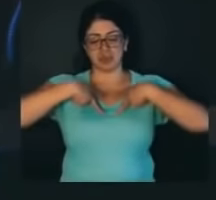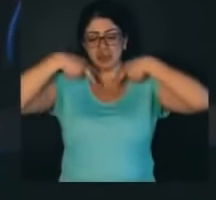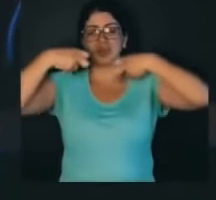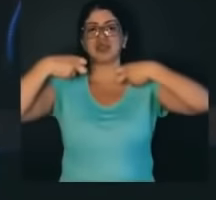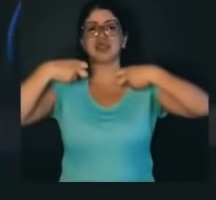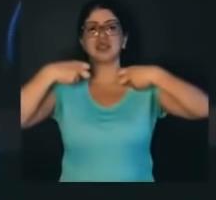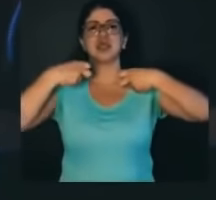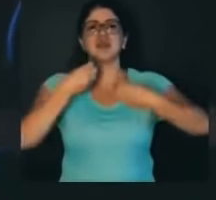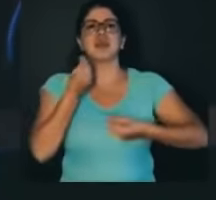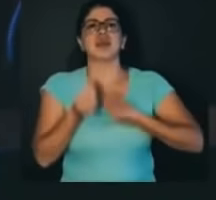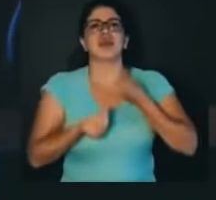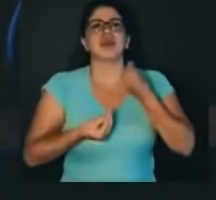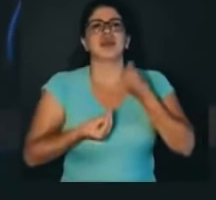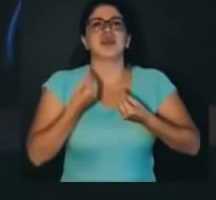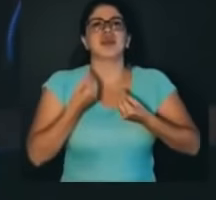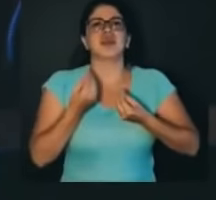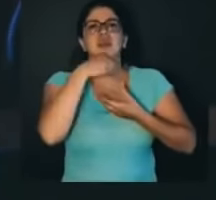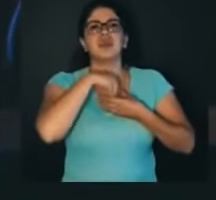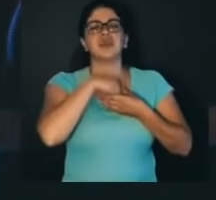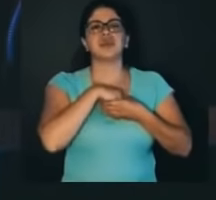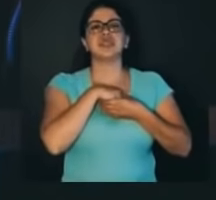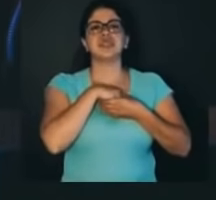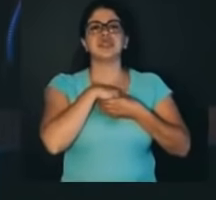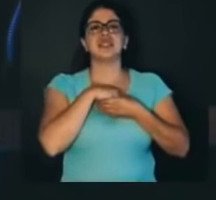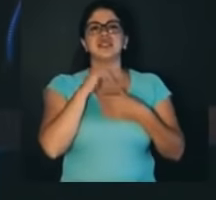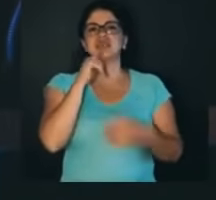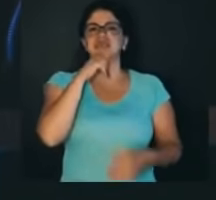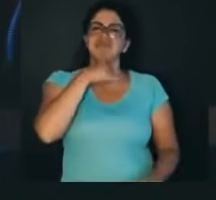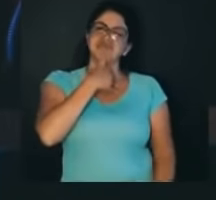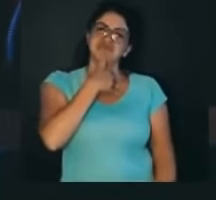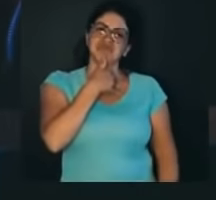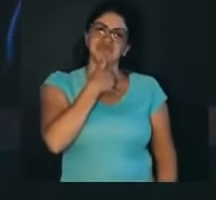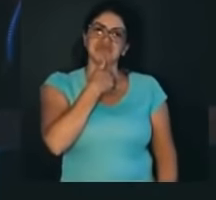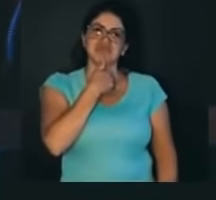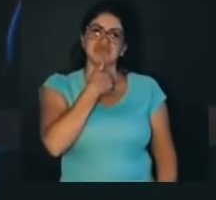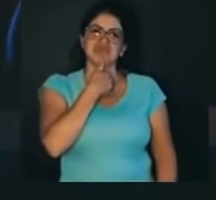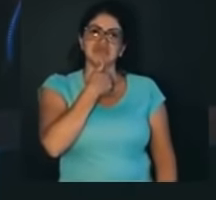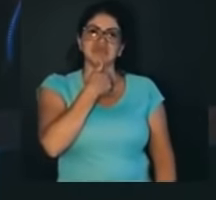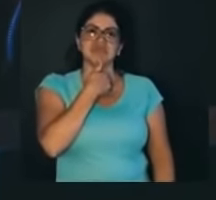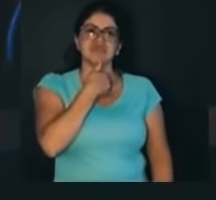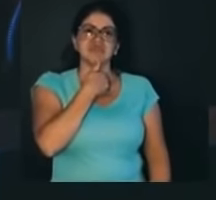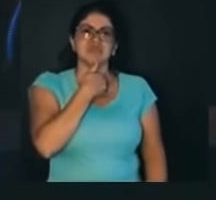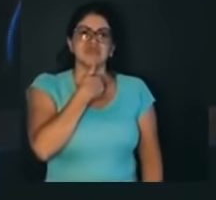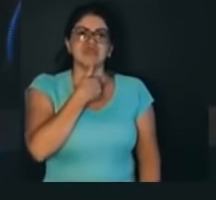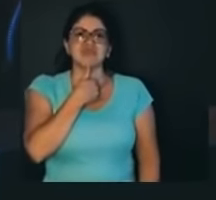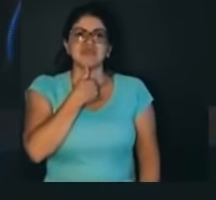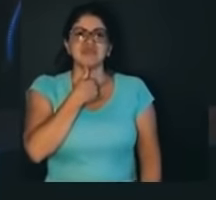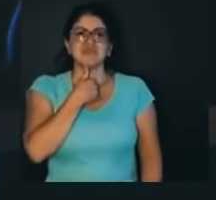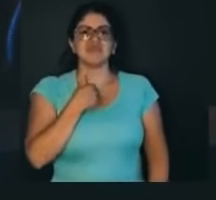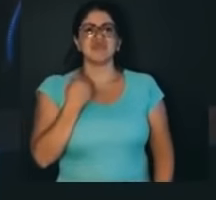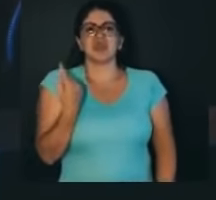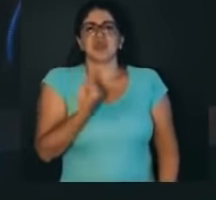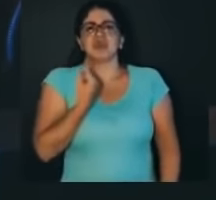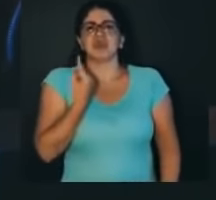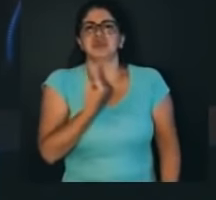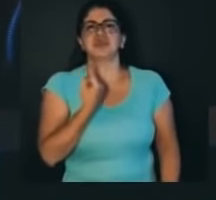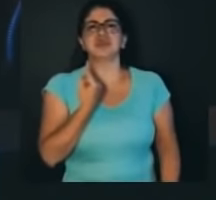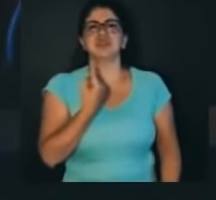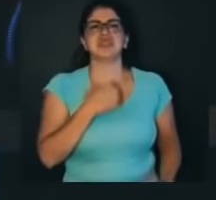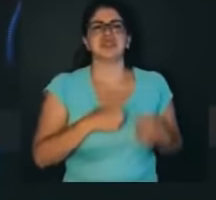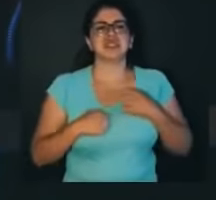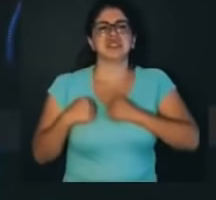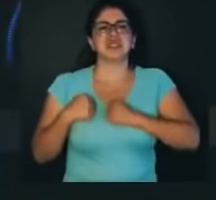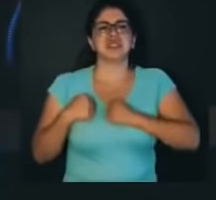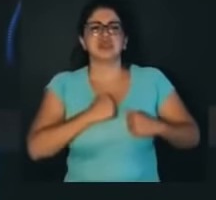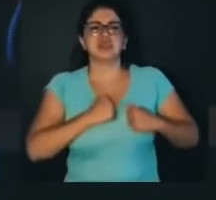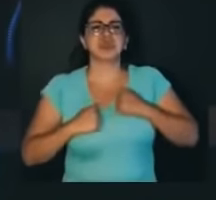estado de espírito. Você está triste? Você está irado? Você está angustiado? Porque